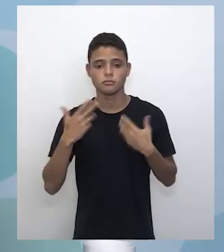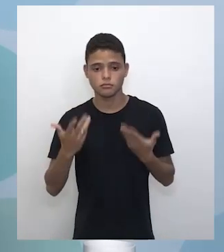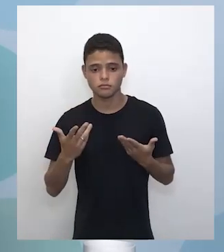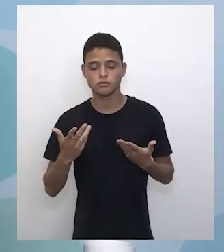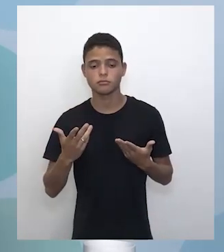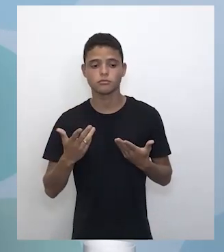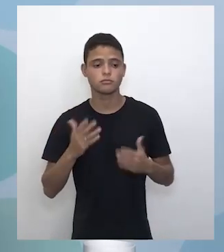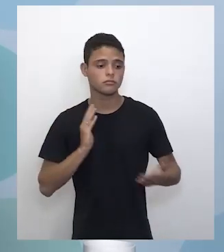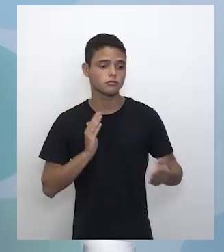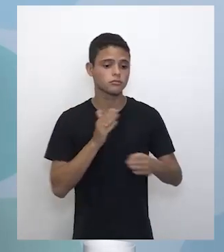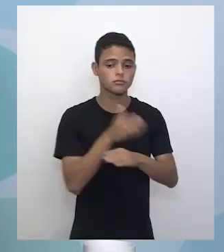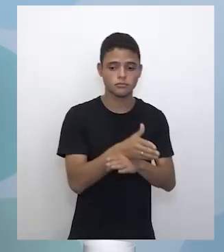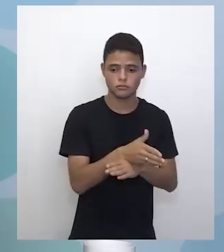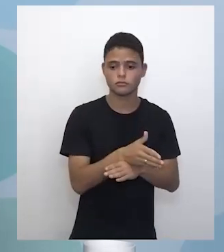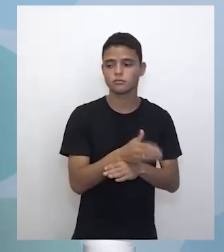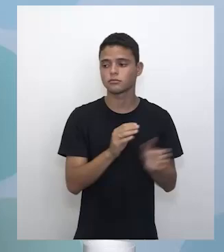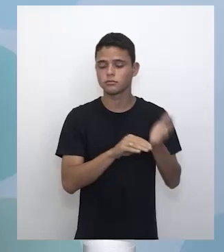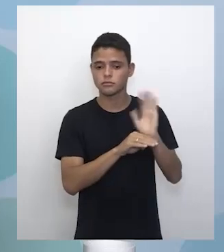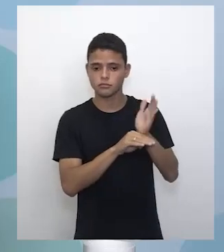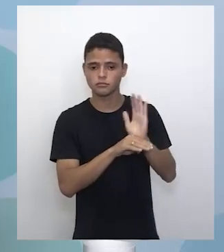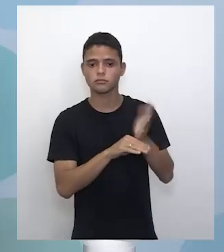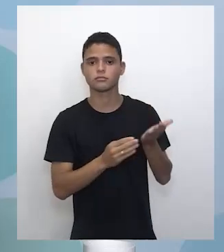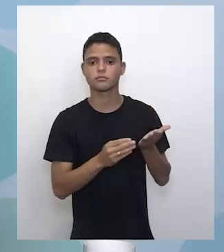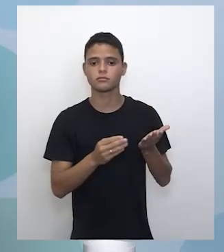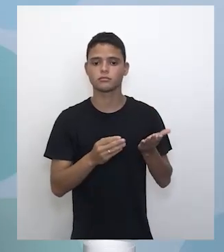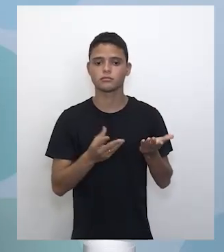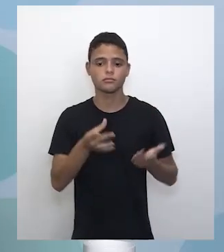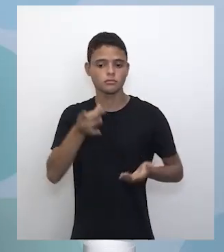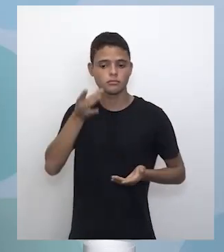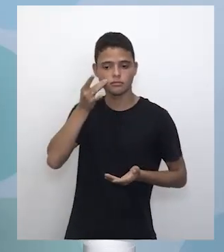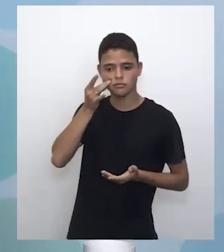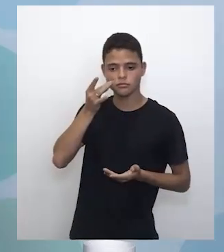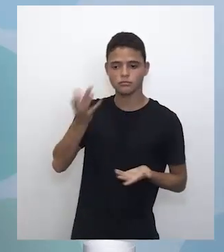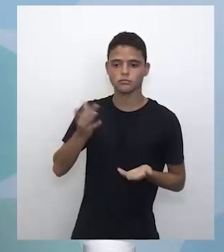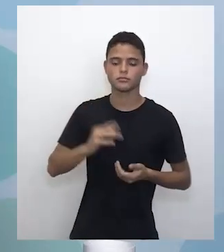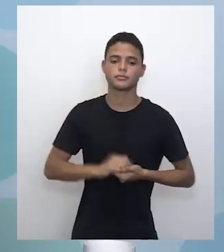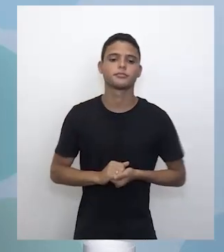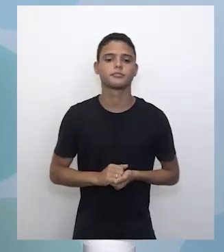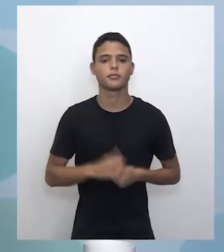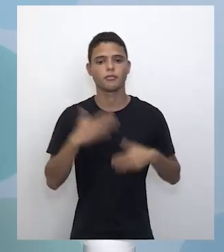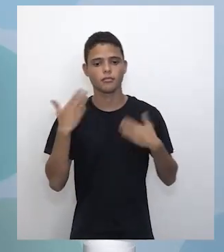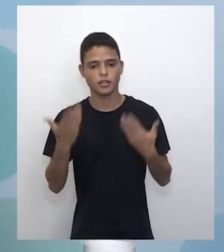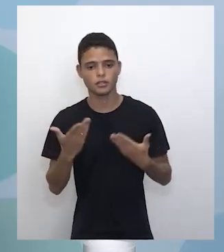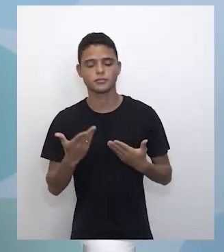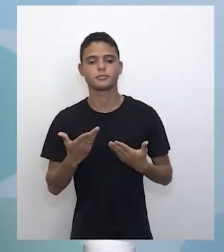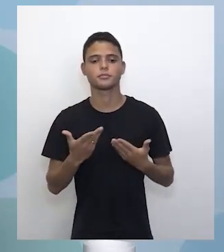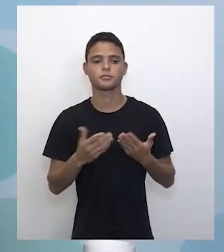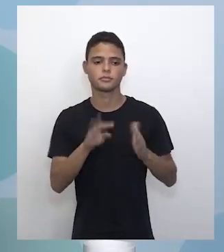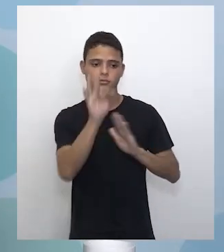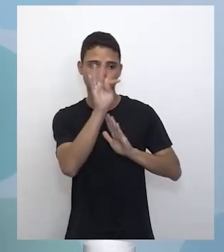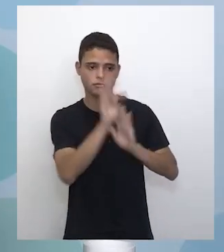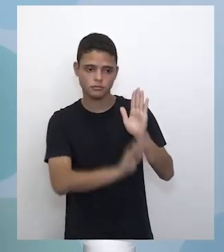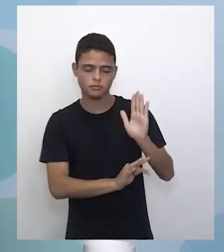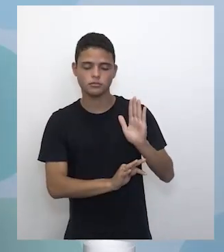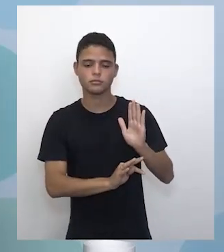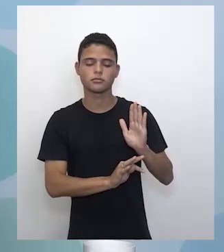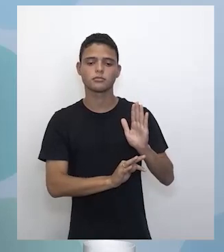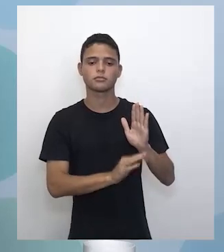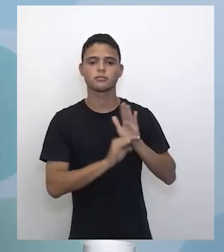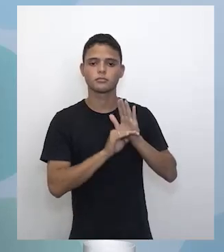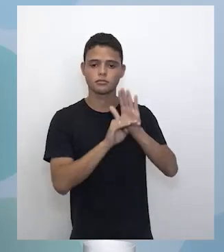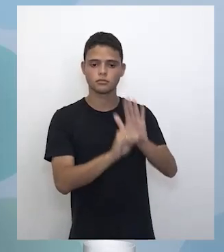depois com o streaming, que é o vídeo ao vivo, a internet foi se aprofundando cada vez mais. Então, o texto expositivo, ele nos dá margem